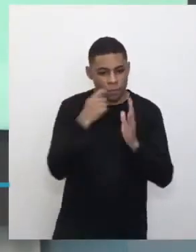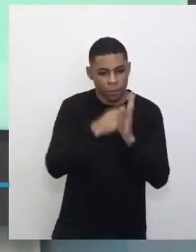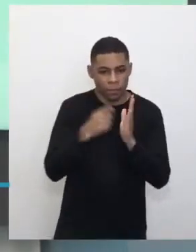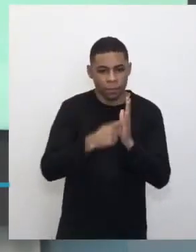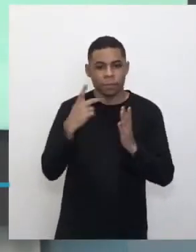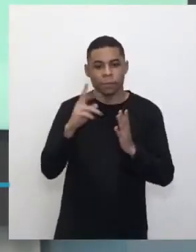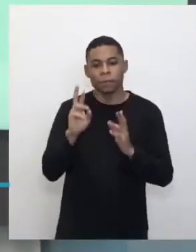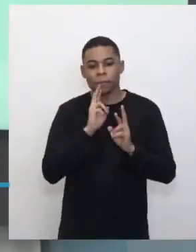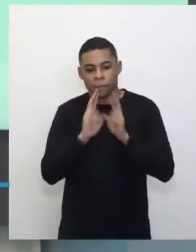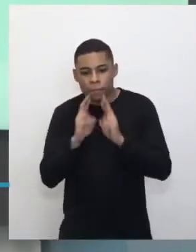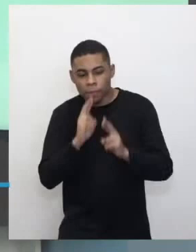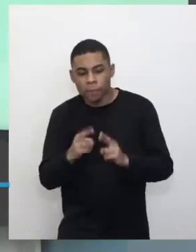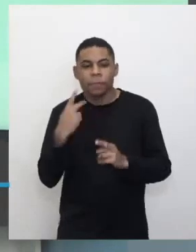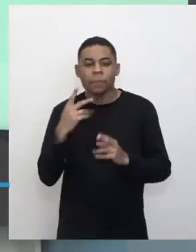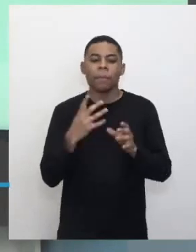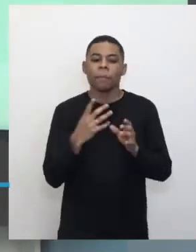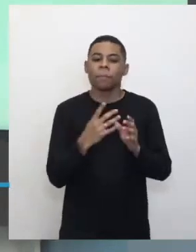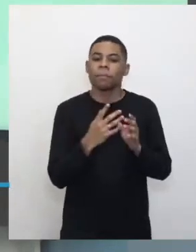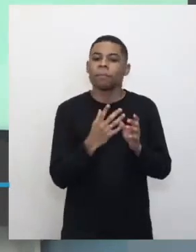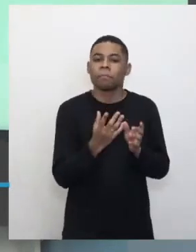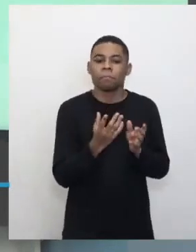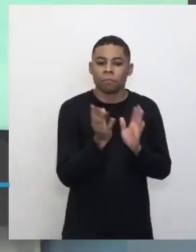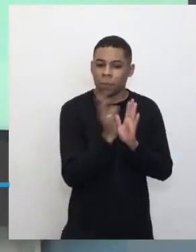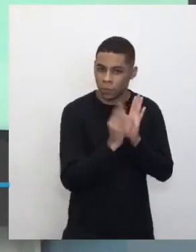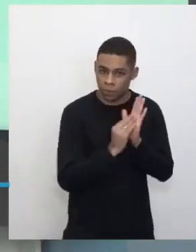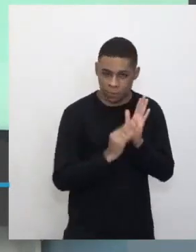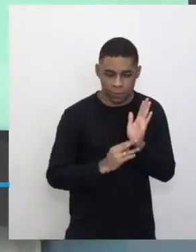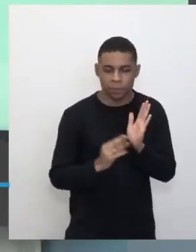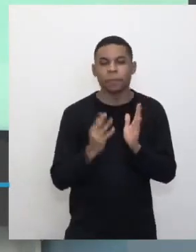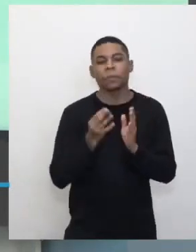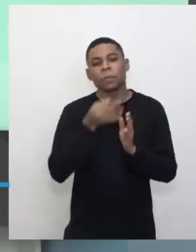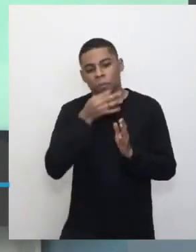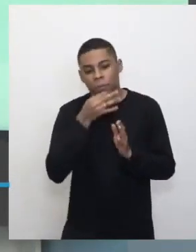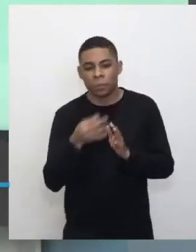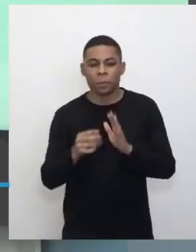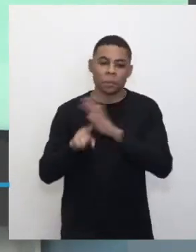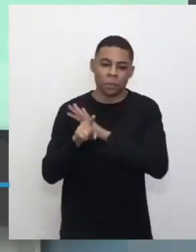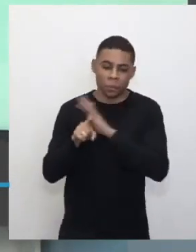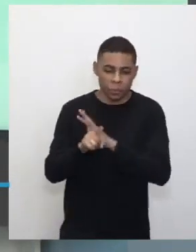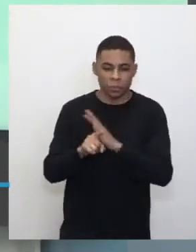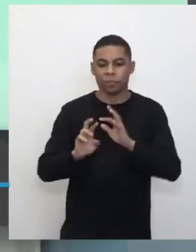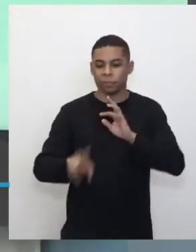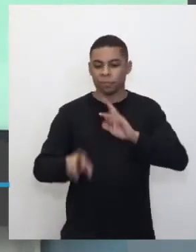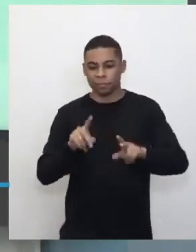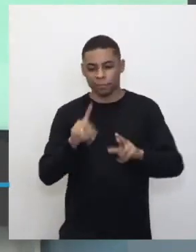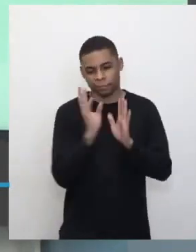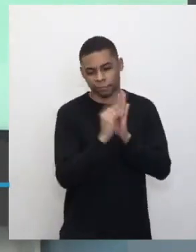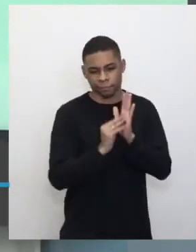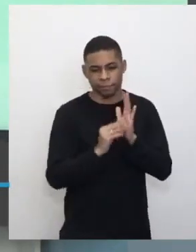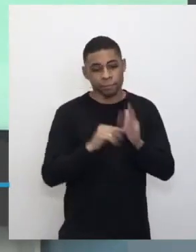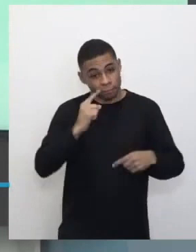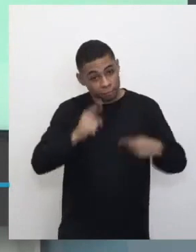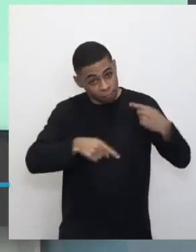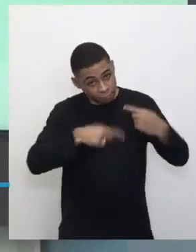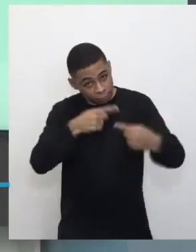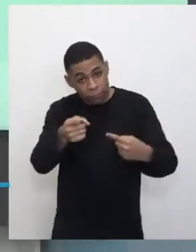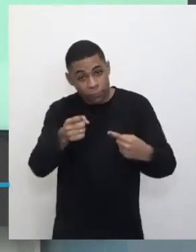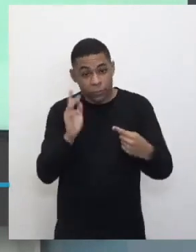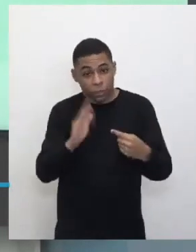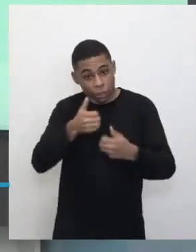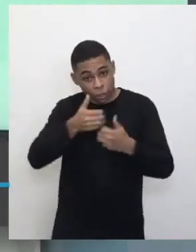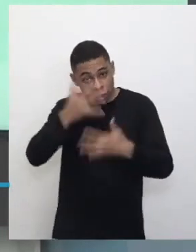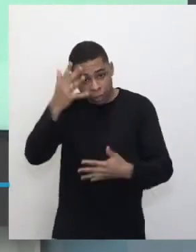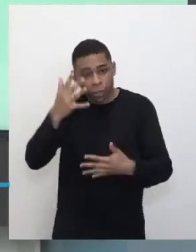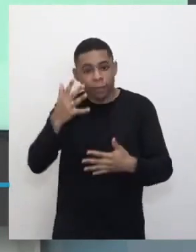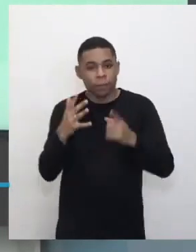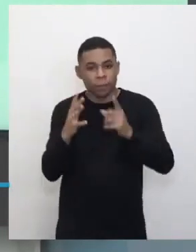suas respostas, fazer suas anotações, sugestões, perguntas. Vai anotando e depois, quando a gente colocar aí no chat para